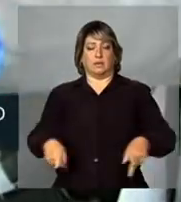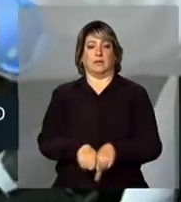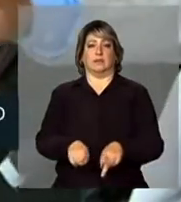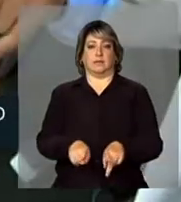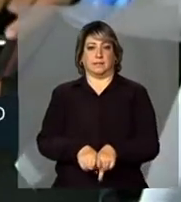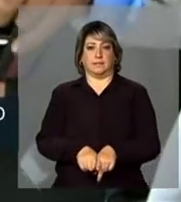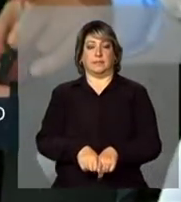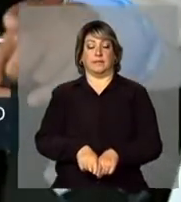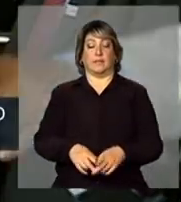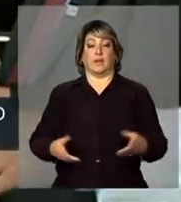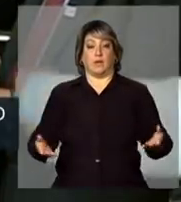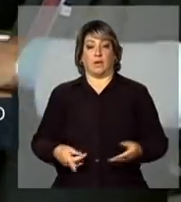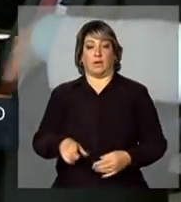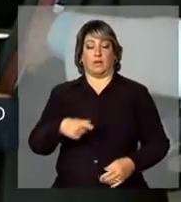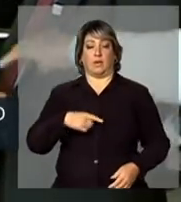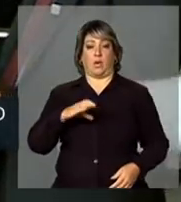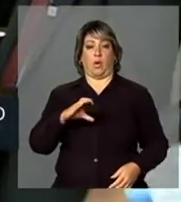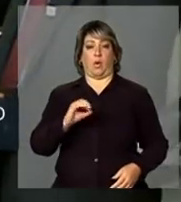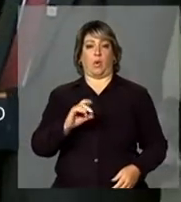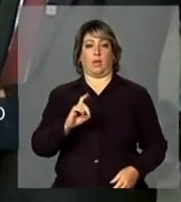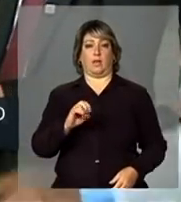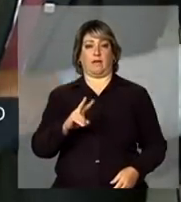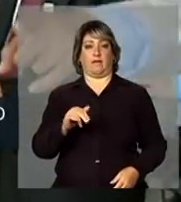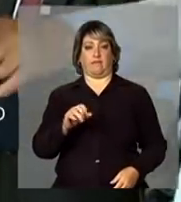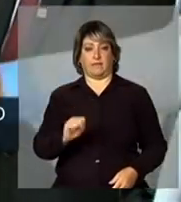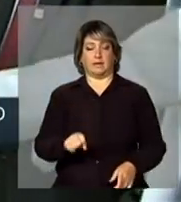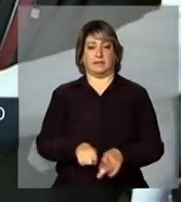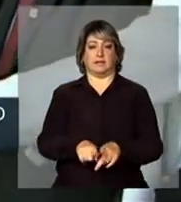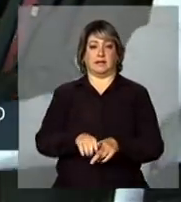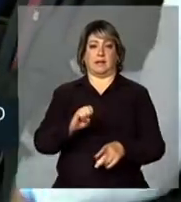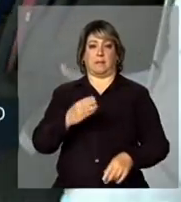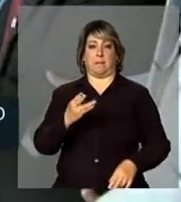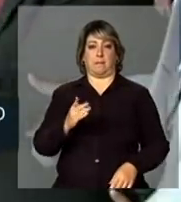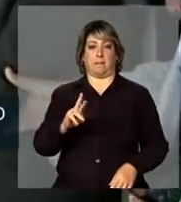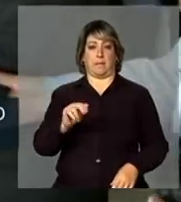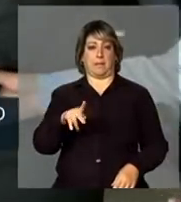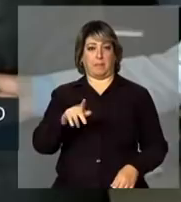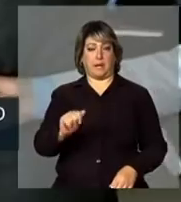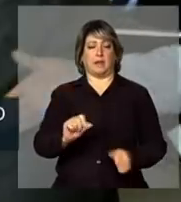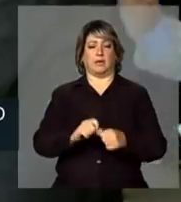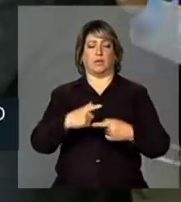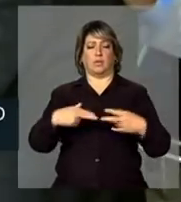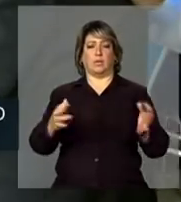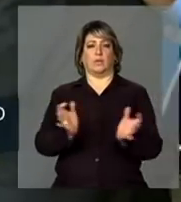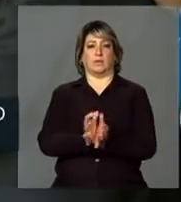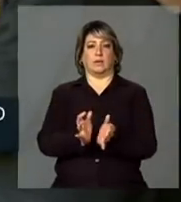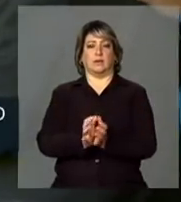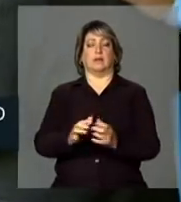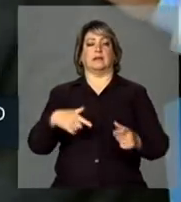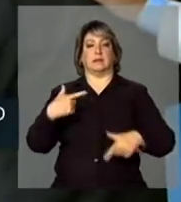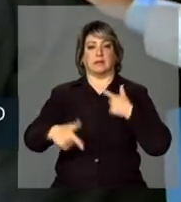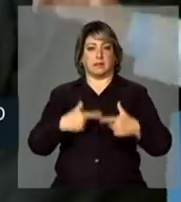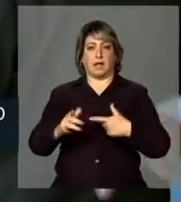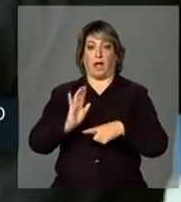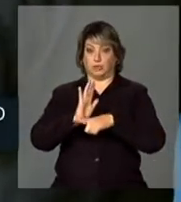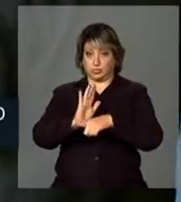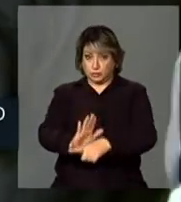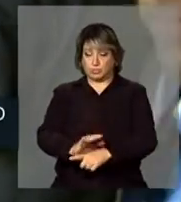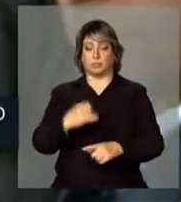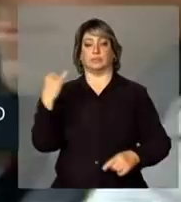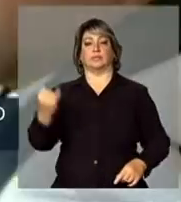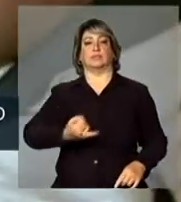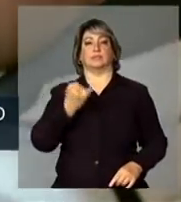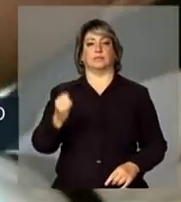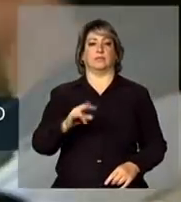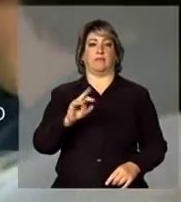MG, Codevas e Embrapa, foi marcada por ações que contribuíram de forma